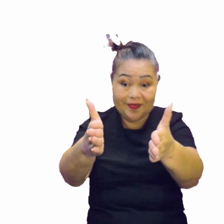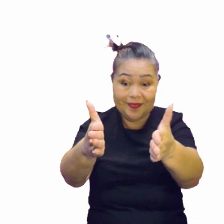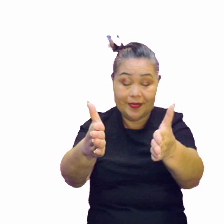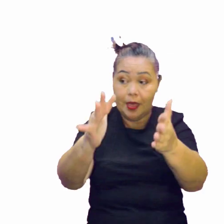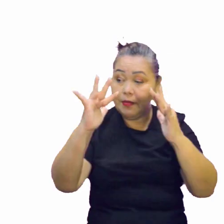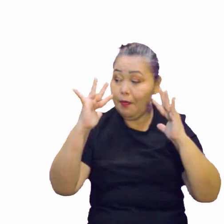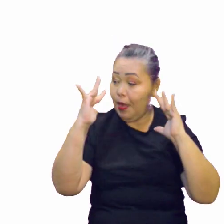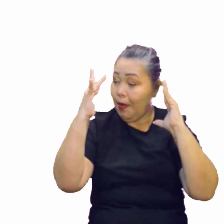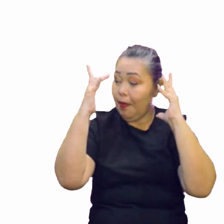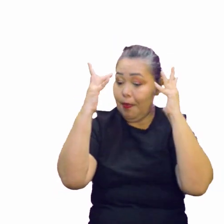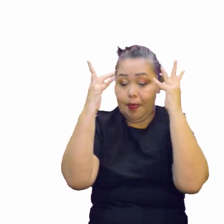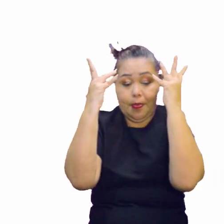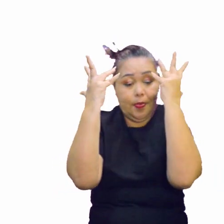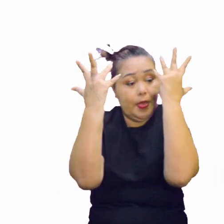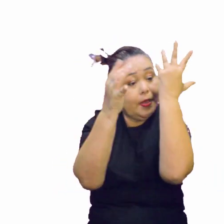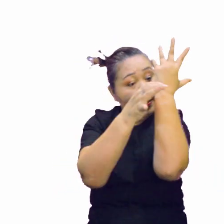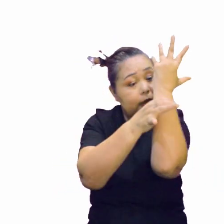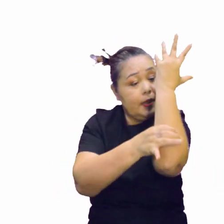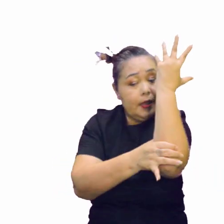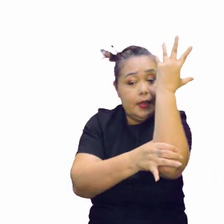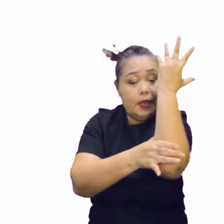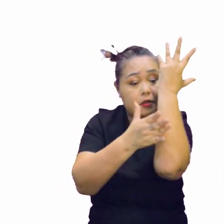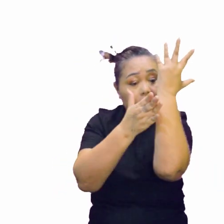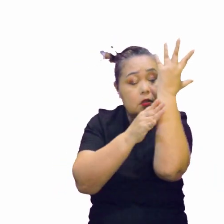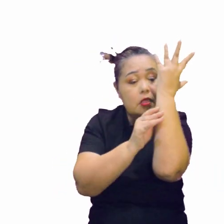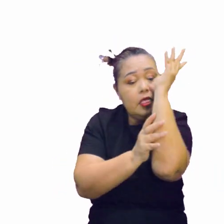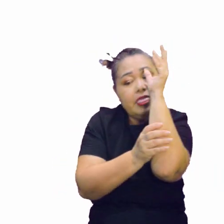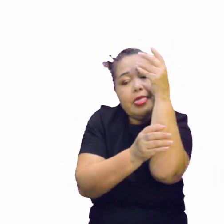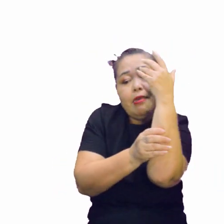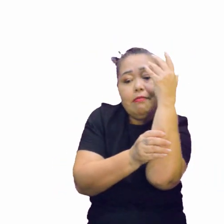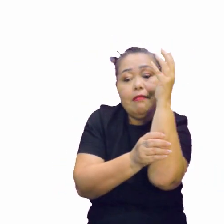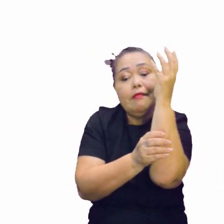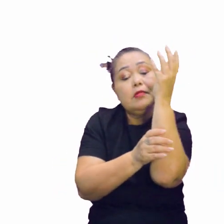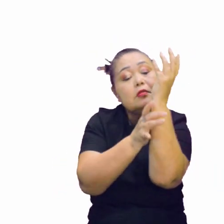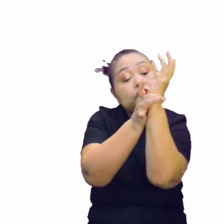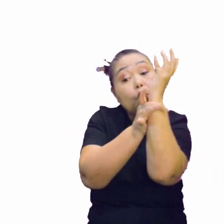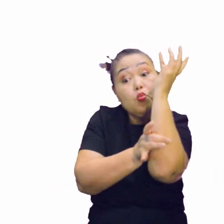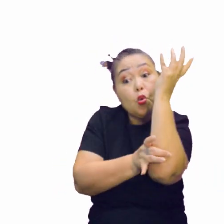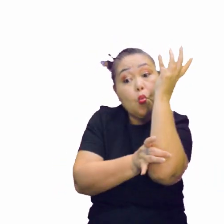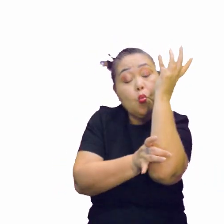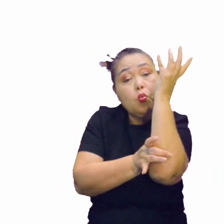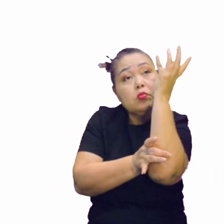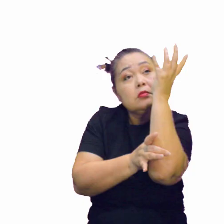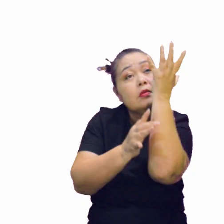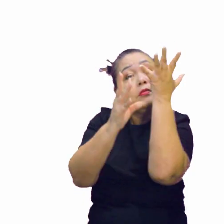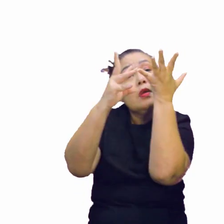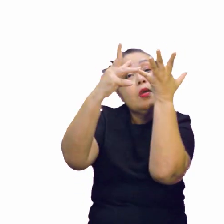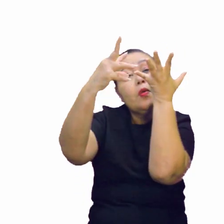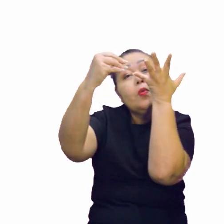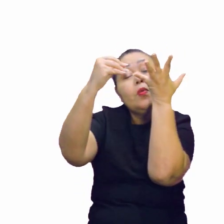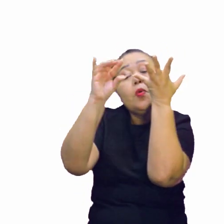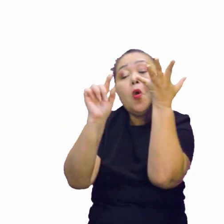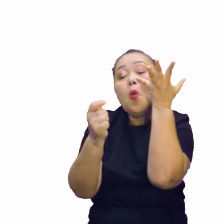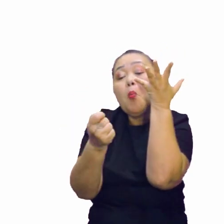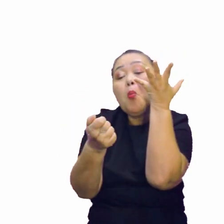madeira reta, sem dobra, só o tronco, com poucos galhos, e os galhos eles